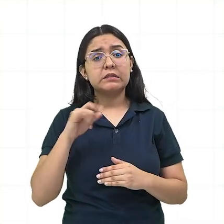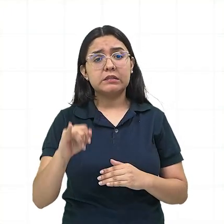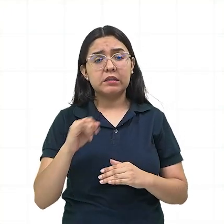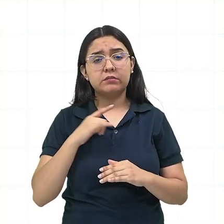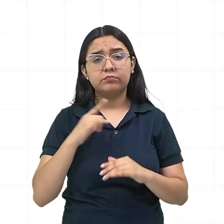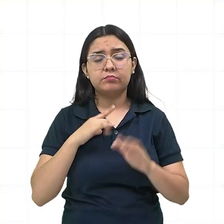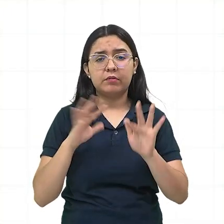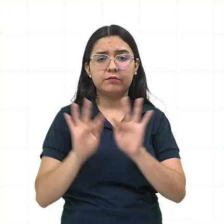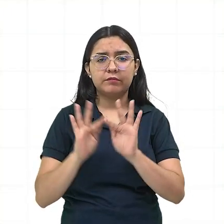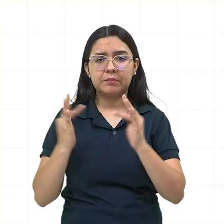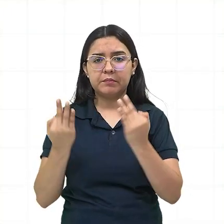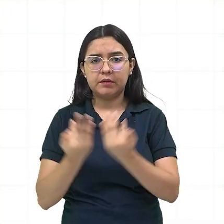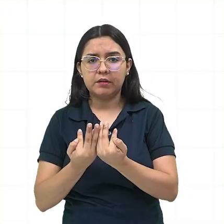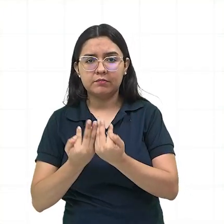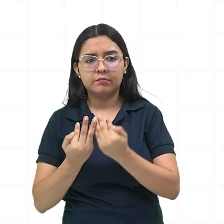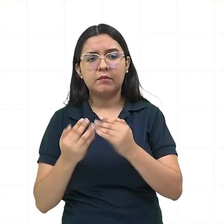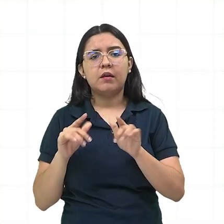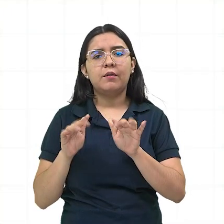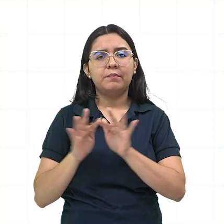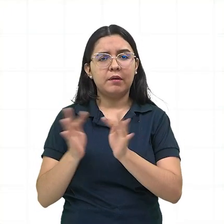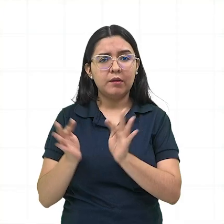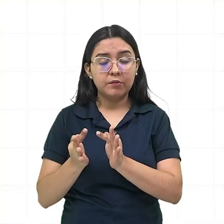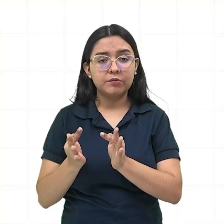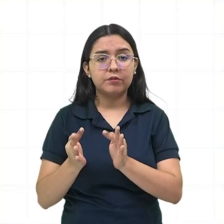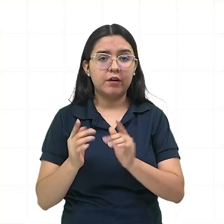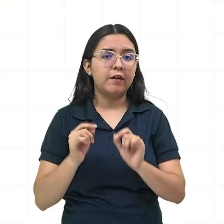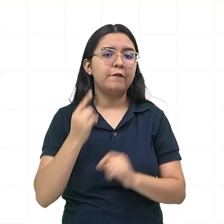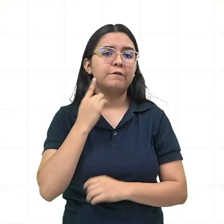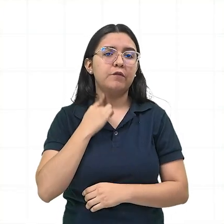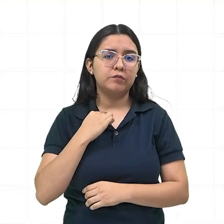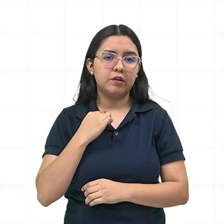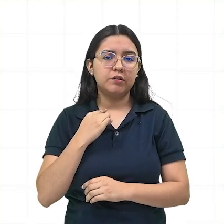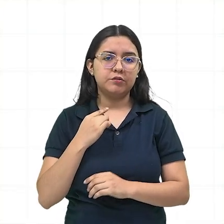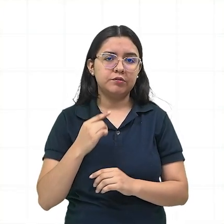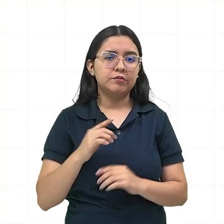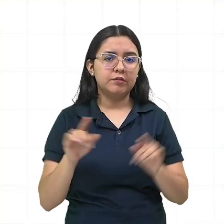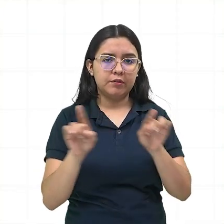inferior, você era a vontade de Deus, né? Ficar pobre.